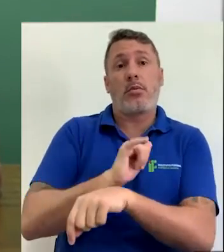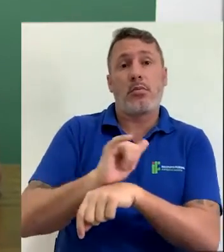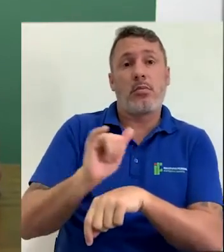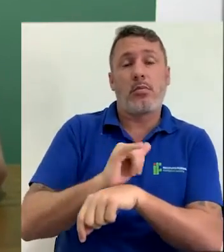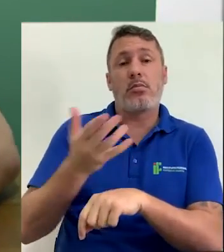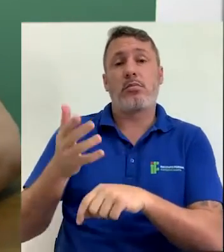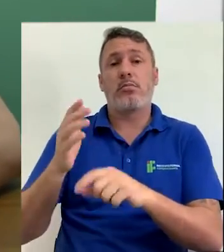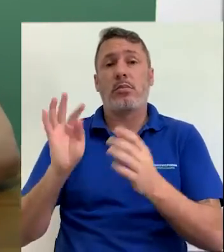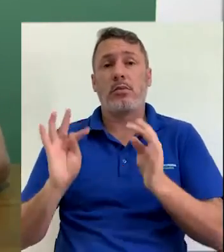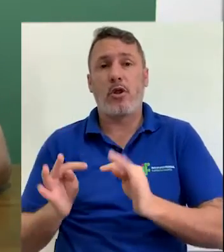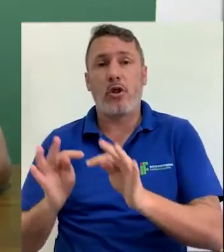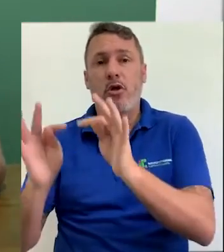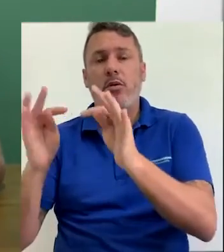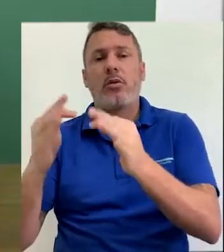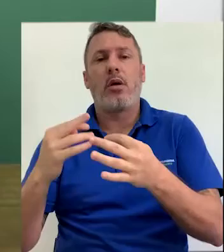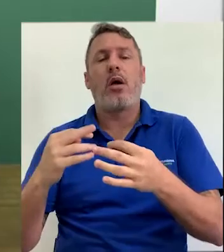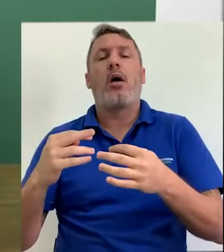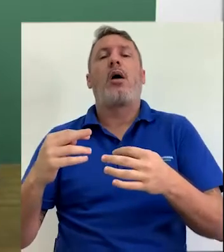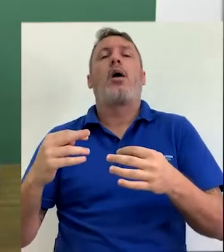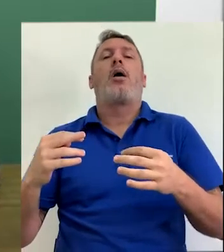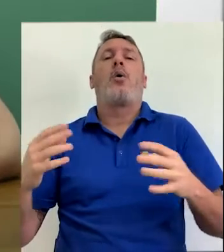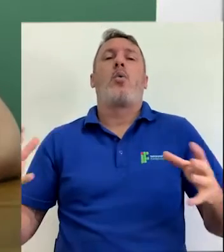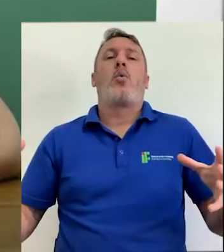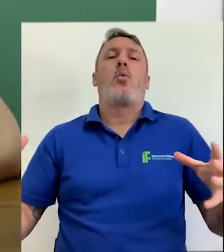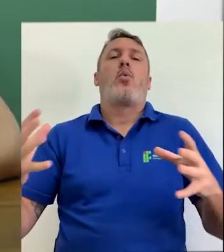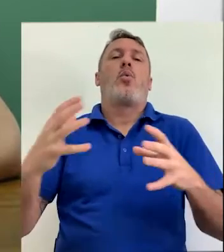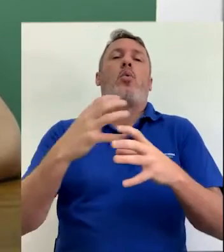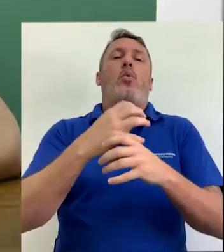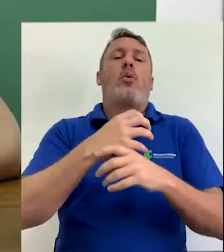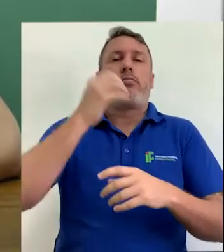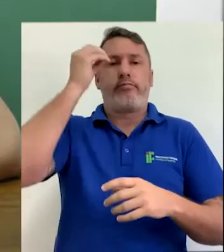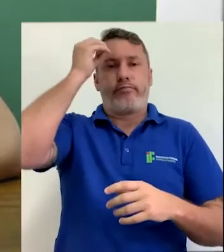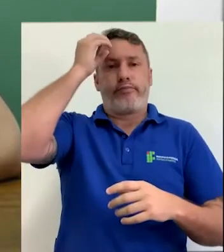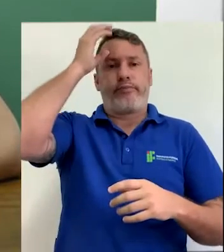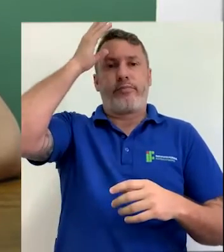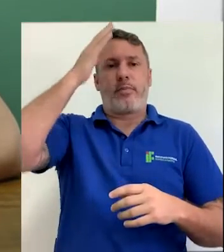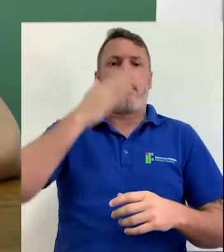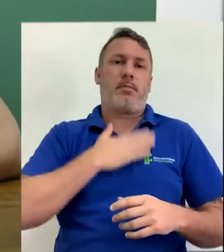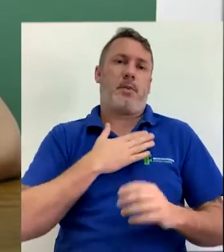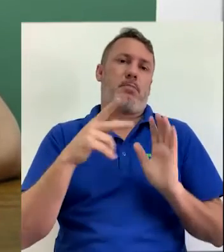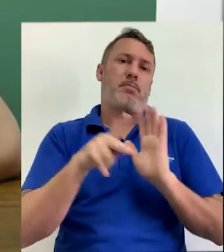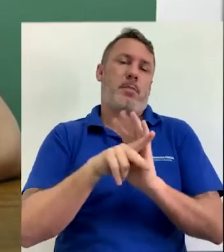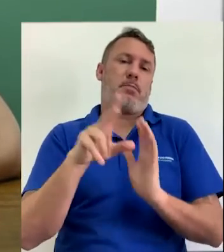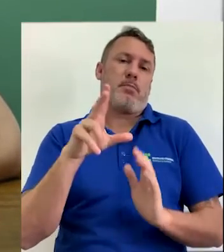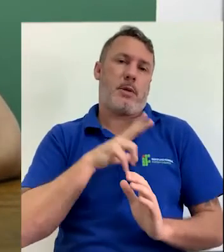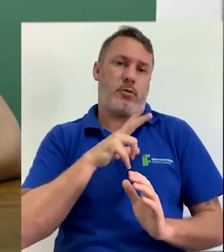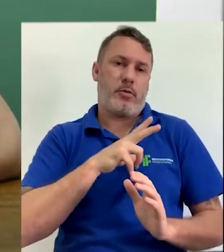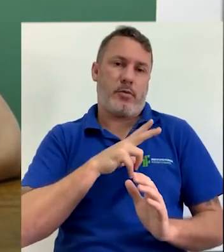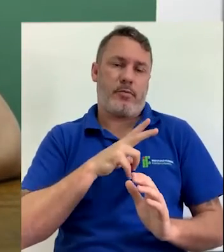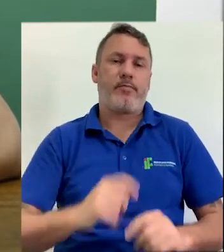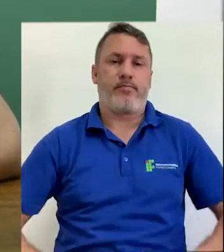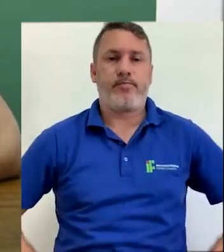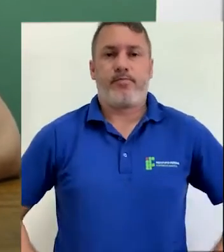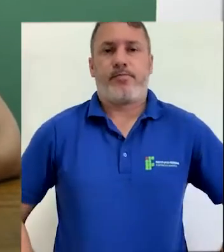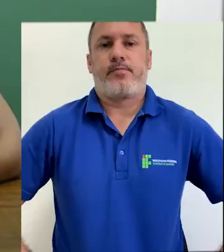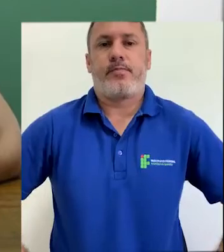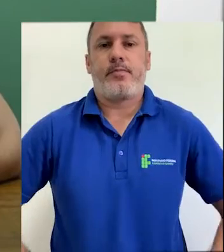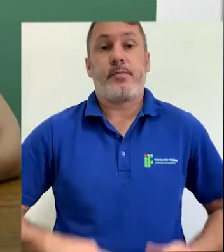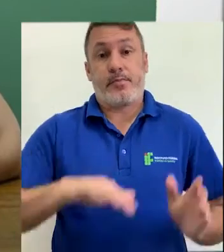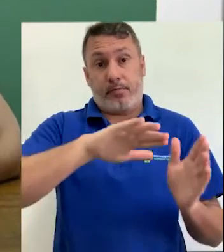tecnológicas, construir o seu saber. Um outro ponto que eu quero falar é